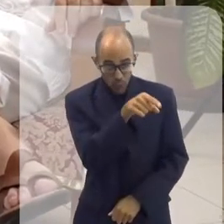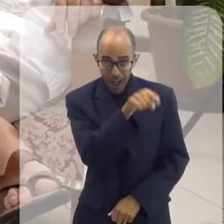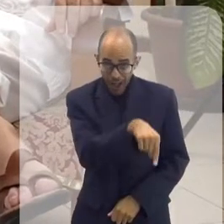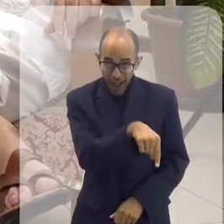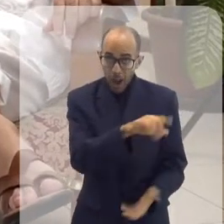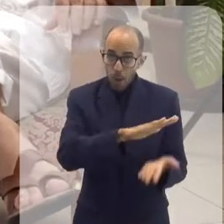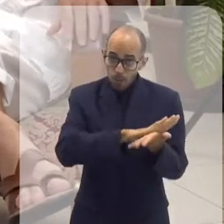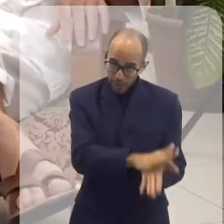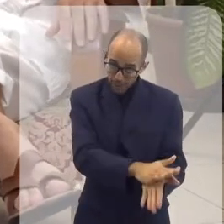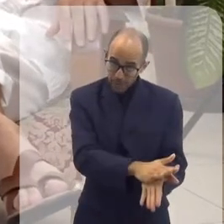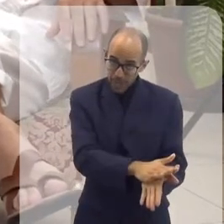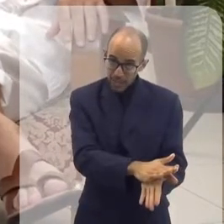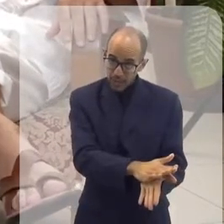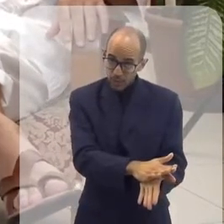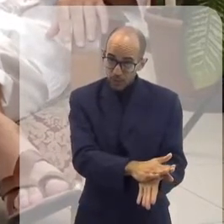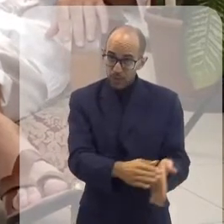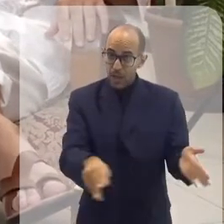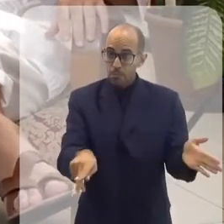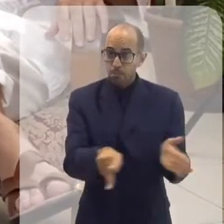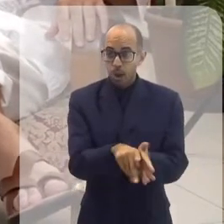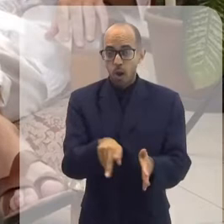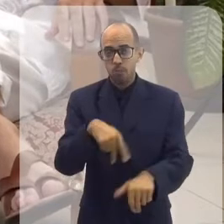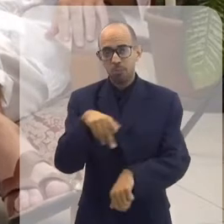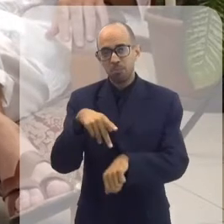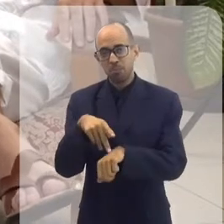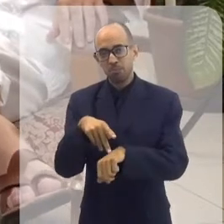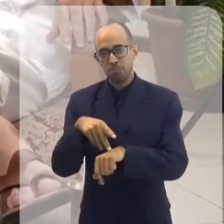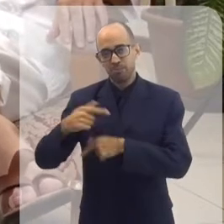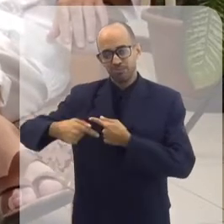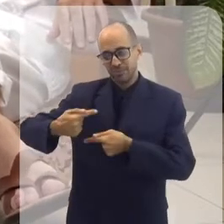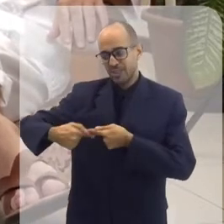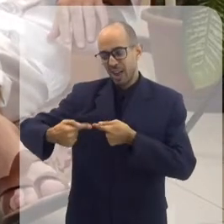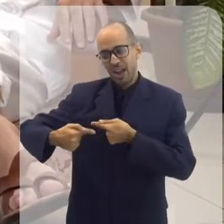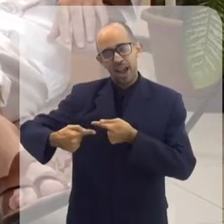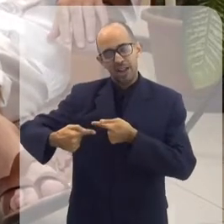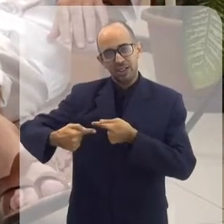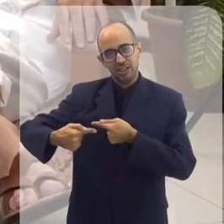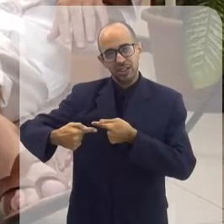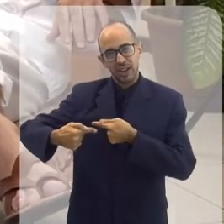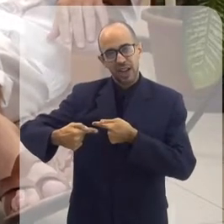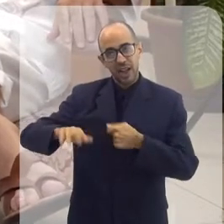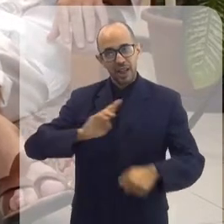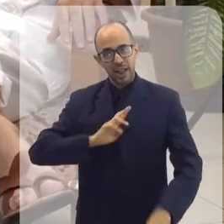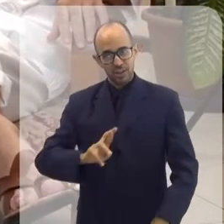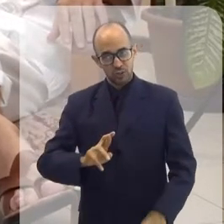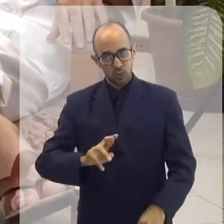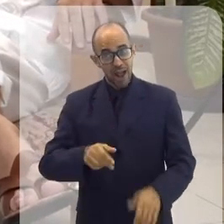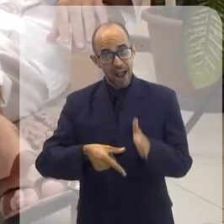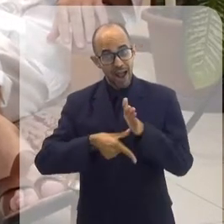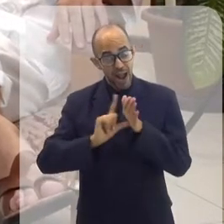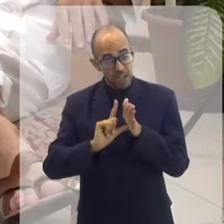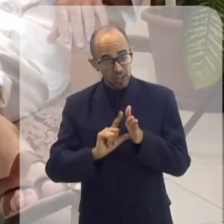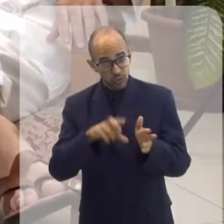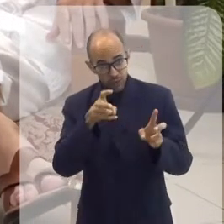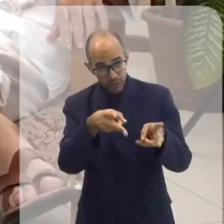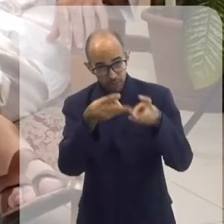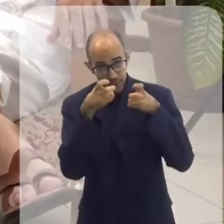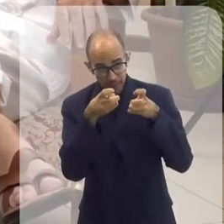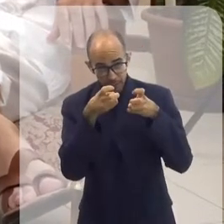um preconceito que é étnico e é religioso antes de você se identificarem o que estava sendo dito